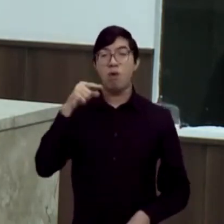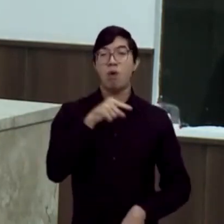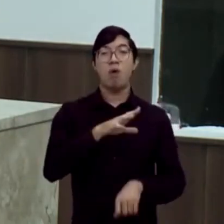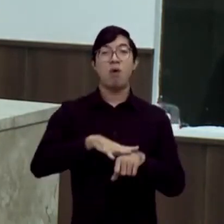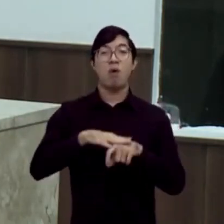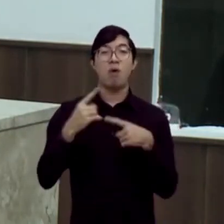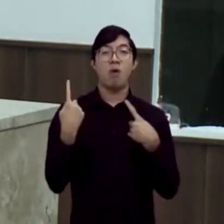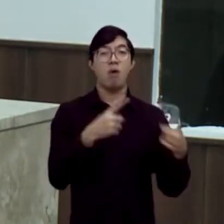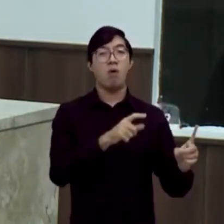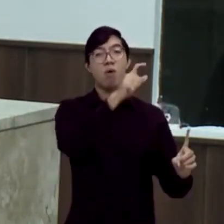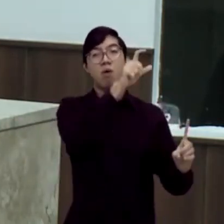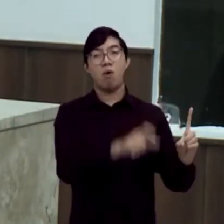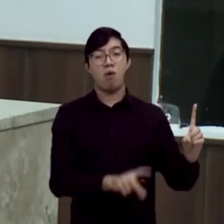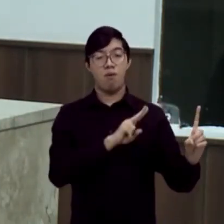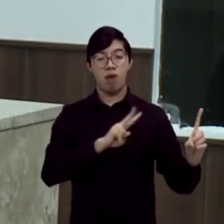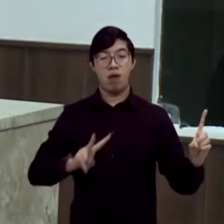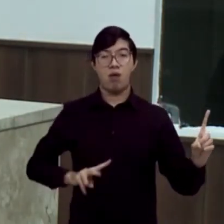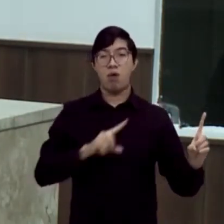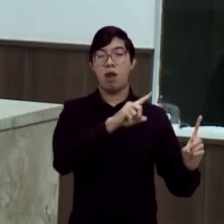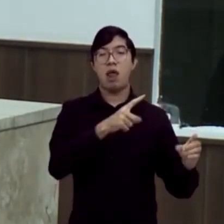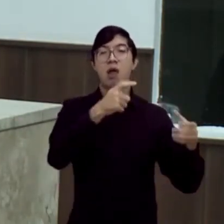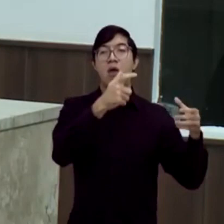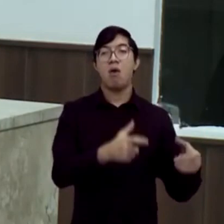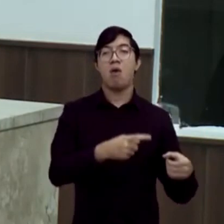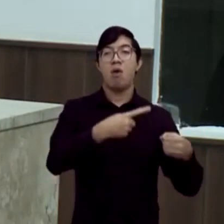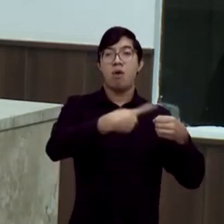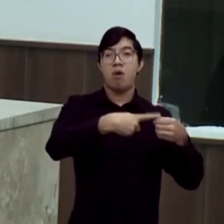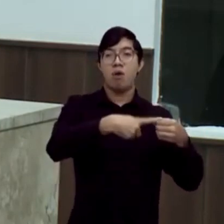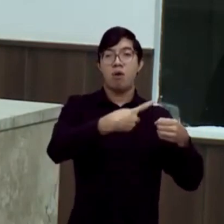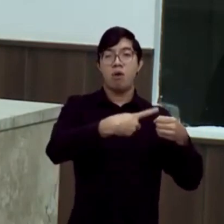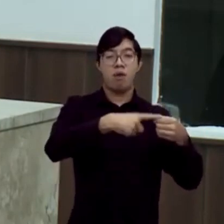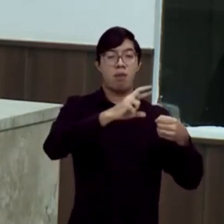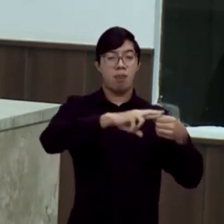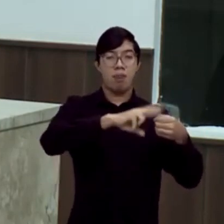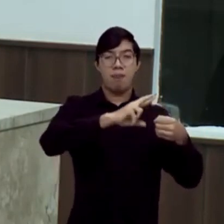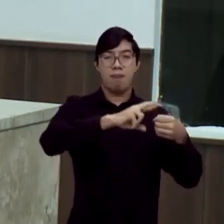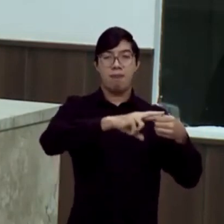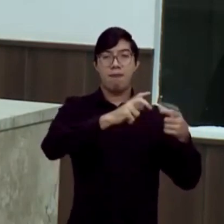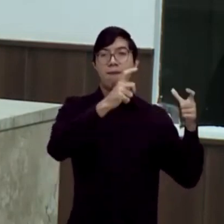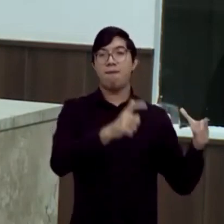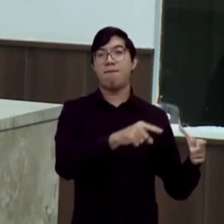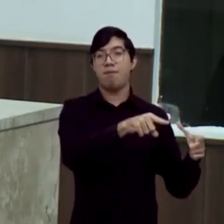lá de Russas e que ele seja logo suspenso das suas atividades, suspenso, expulso do partido.